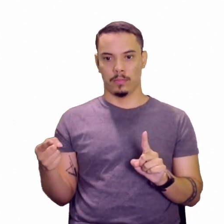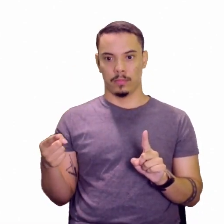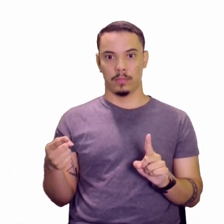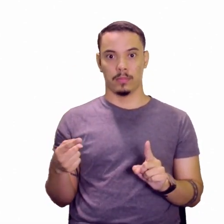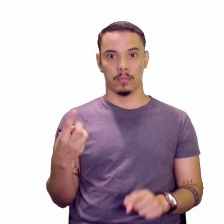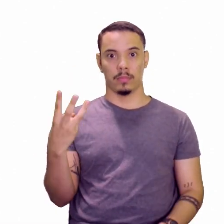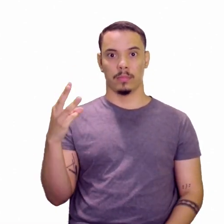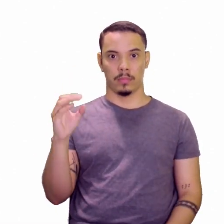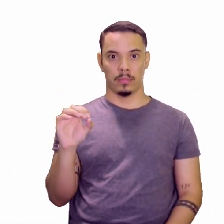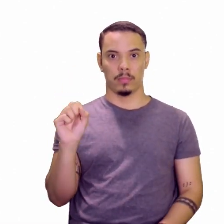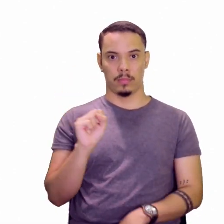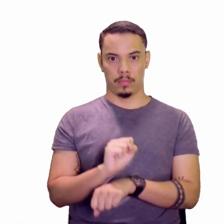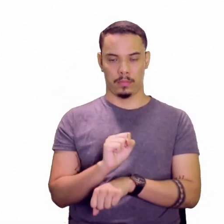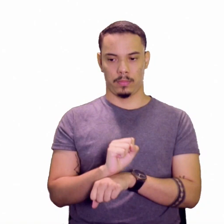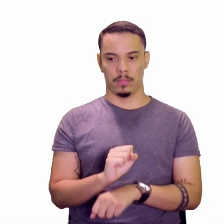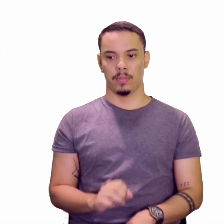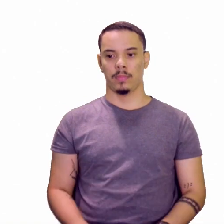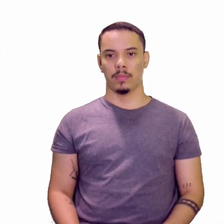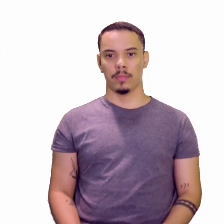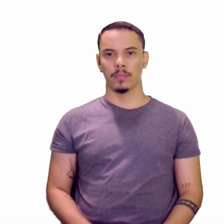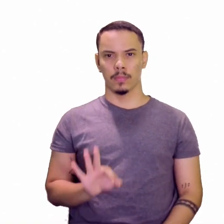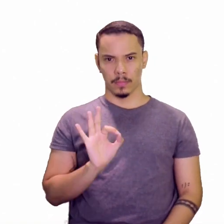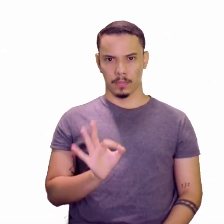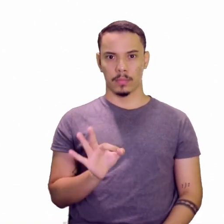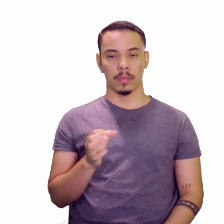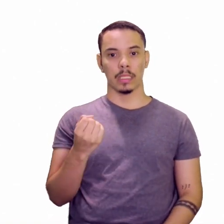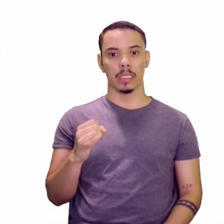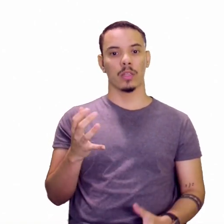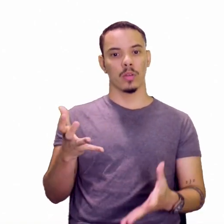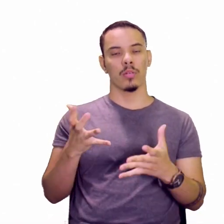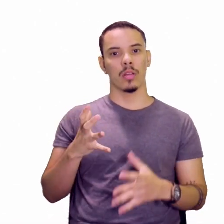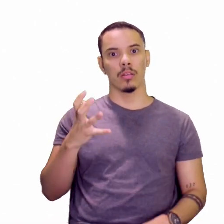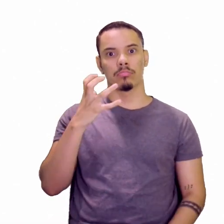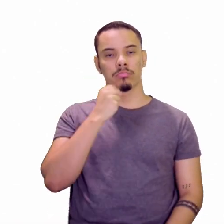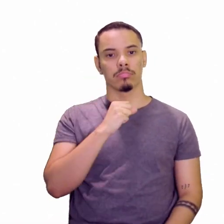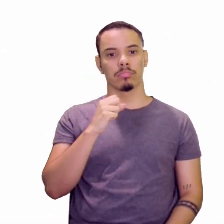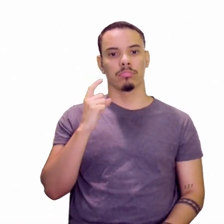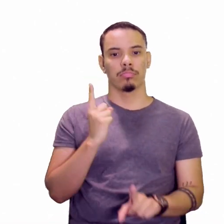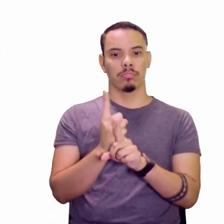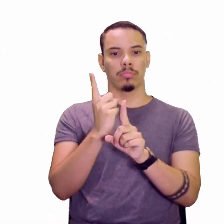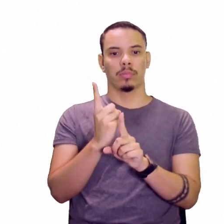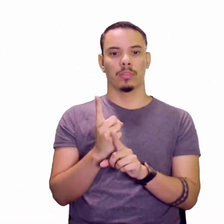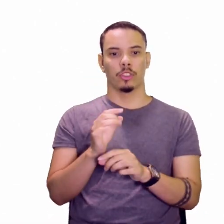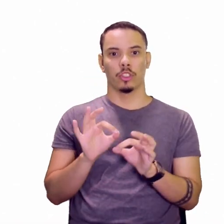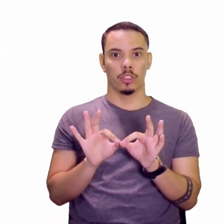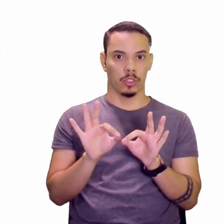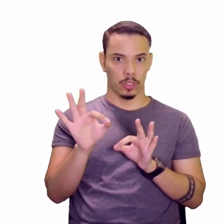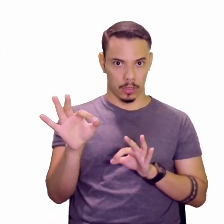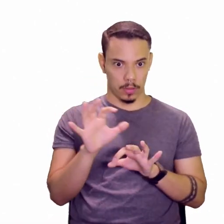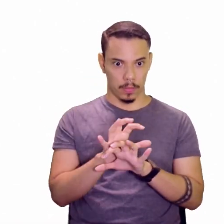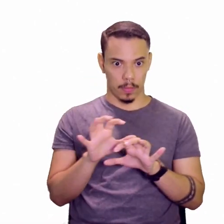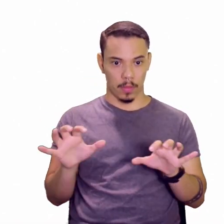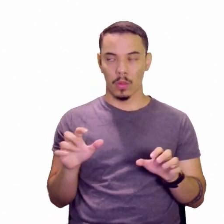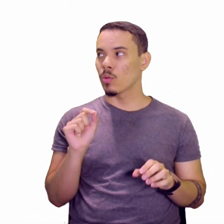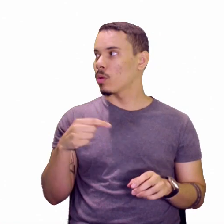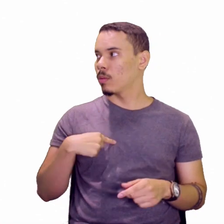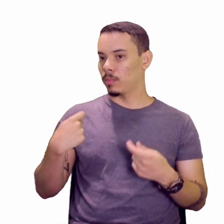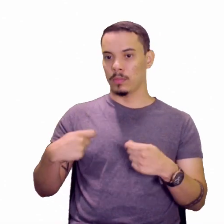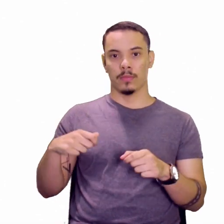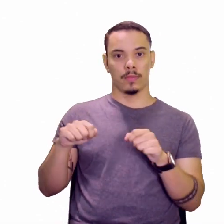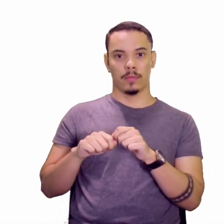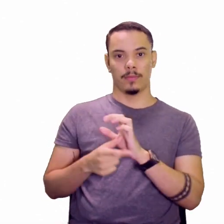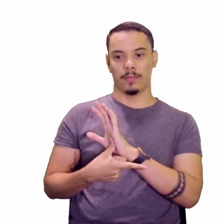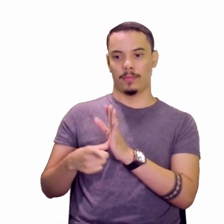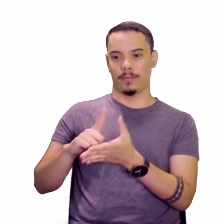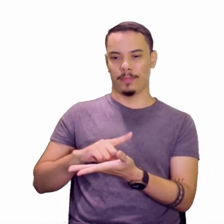de 30 segundos. Certo? Se eu quero prever, gente, uma certa distância aqui, o que eu tenho que fazer? Eu